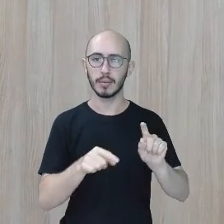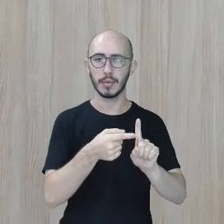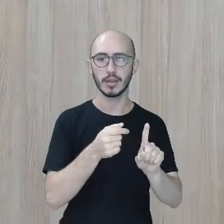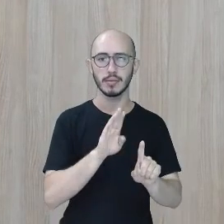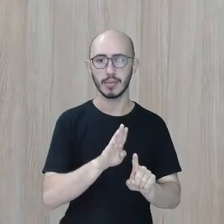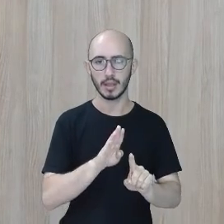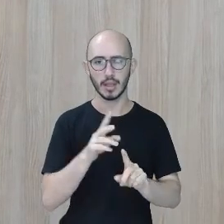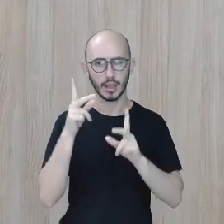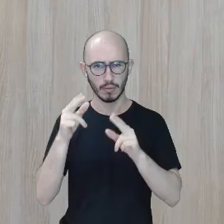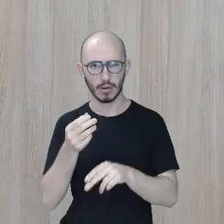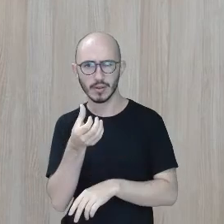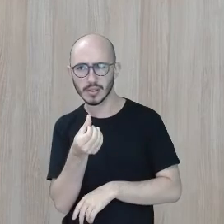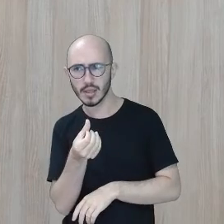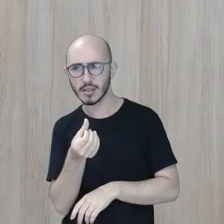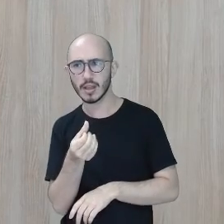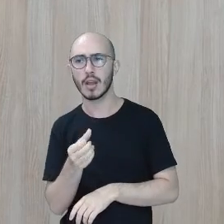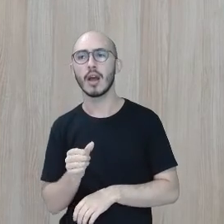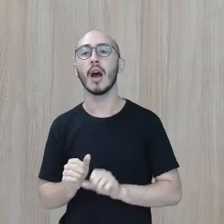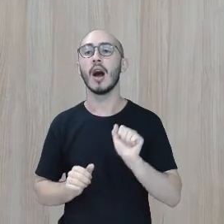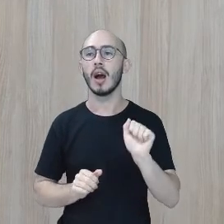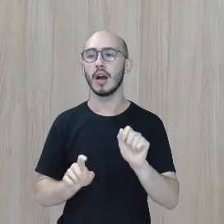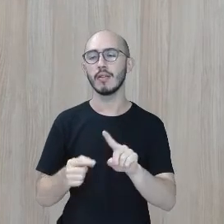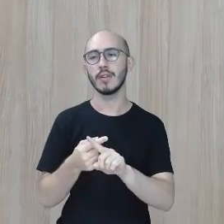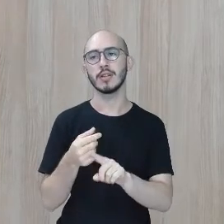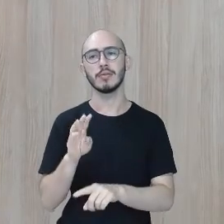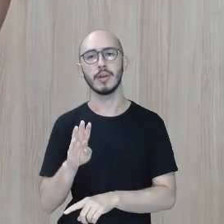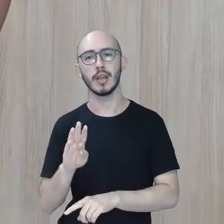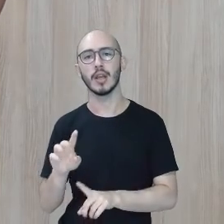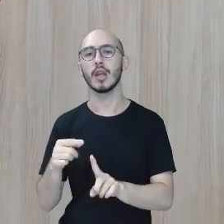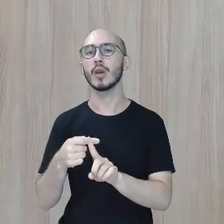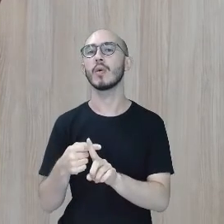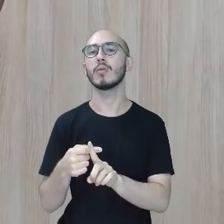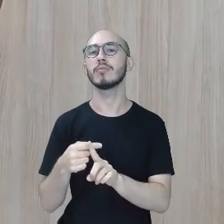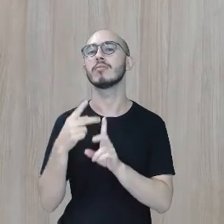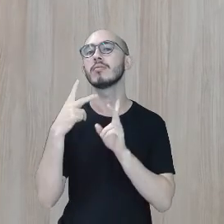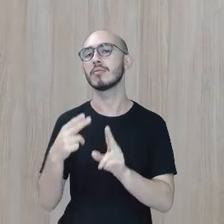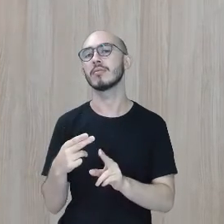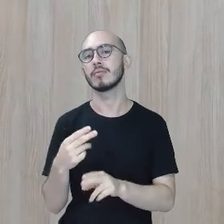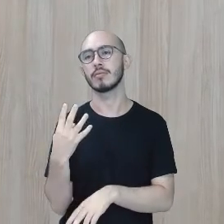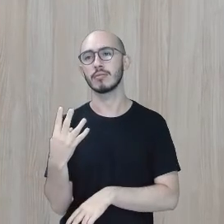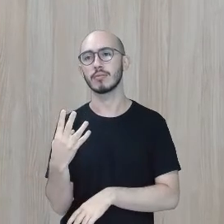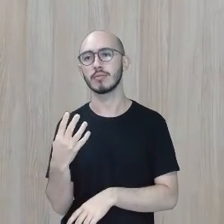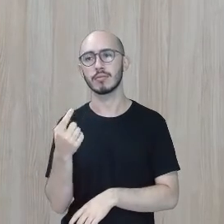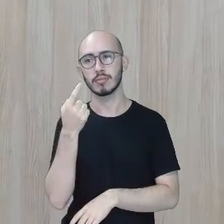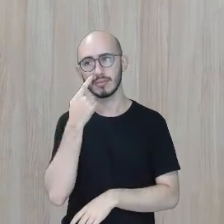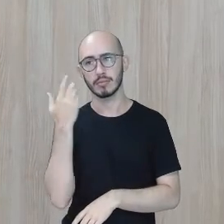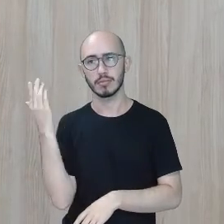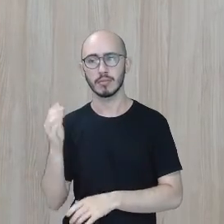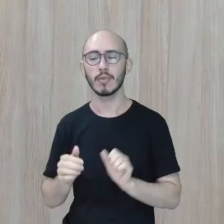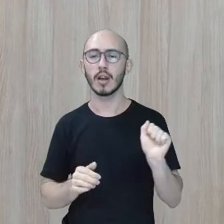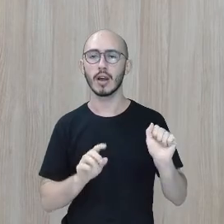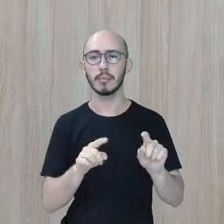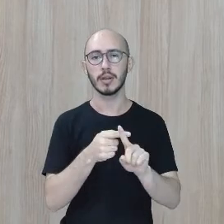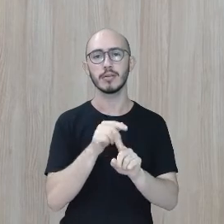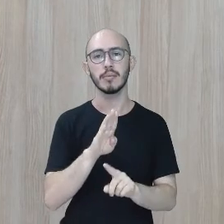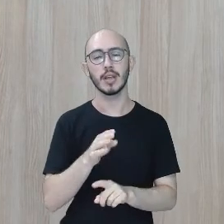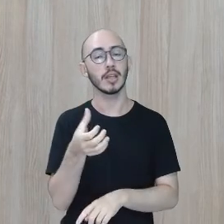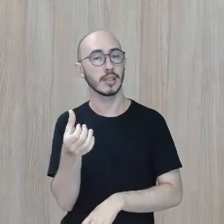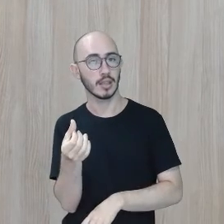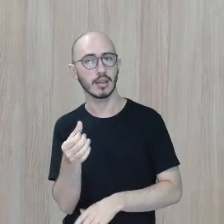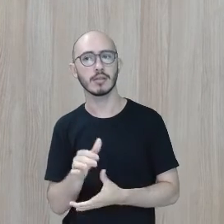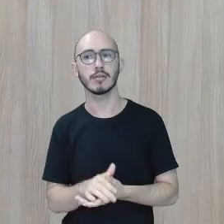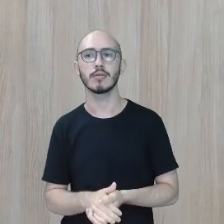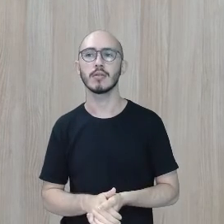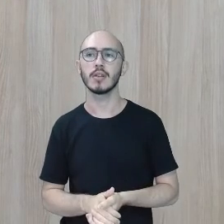a 6 e A vezes B é igual a 4? Então, vamos ver como é que vai ficar isso aí? Ó, A mais B é 6, 6